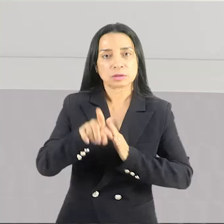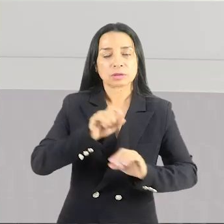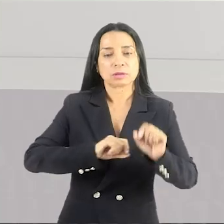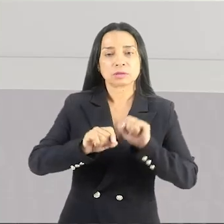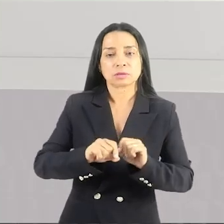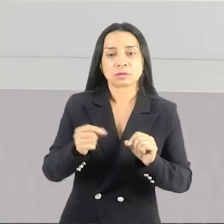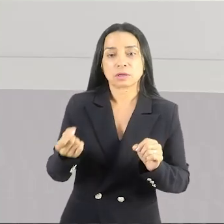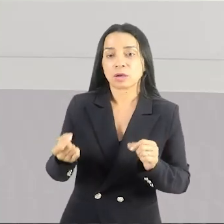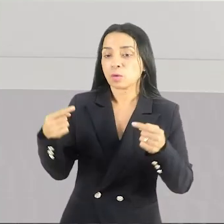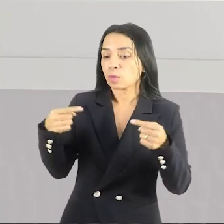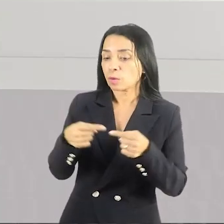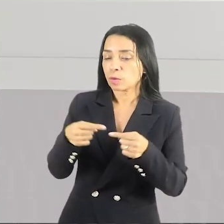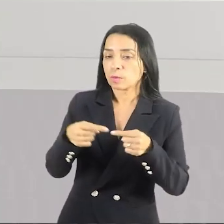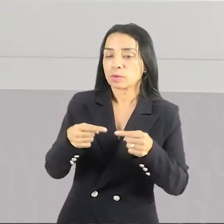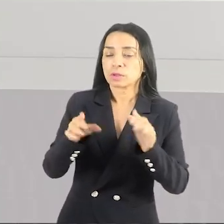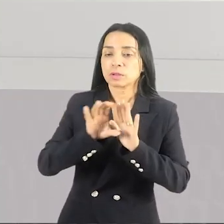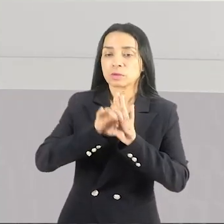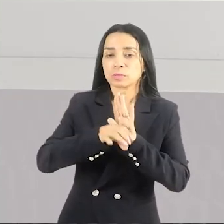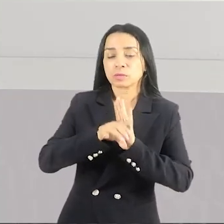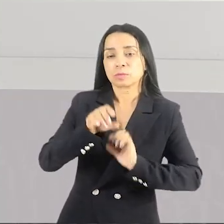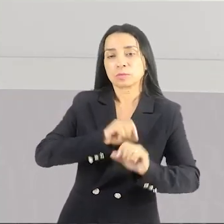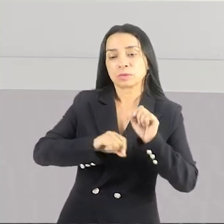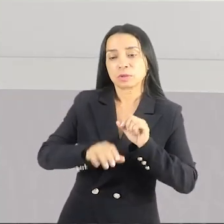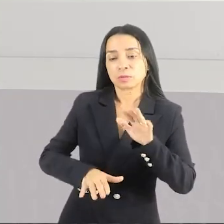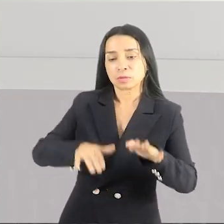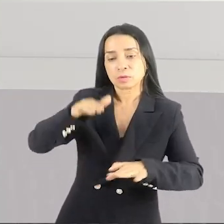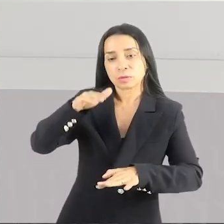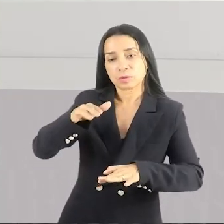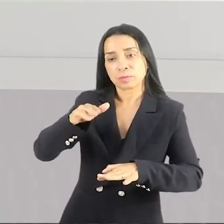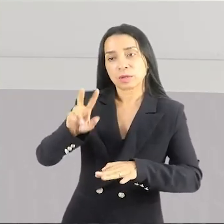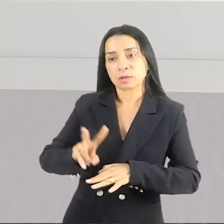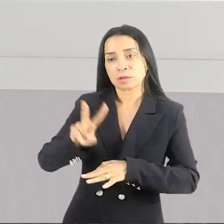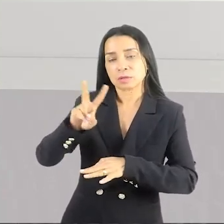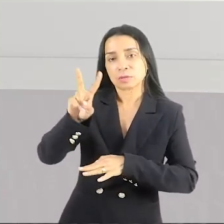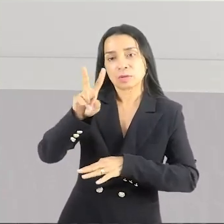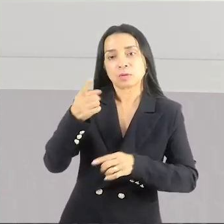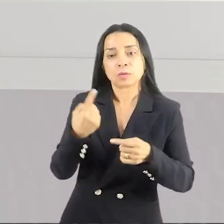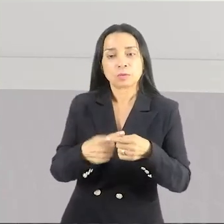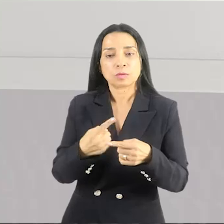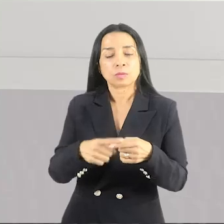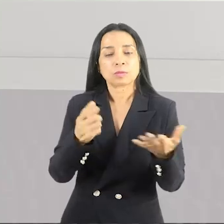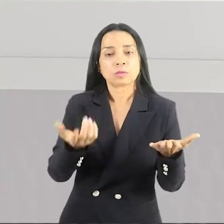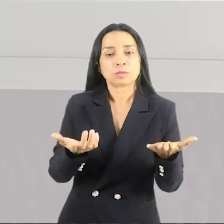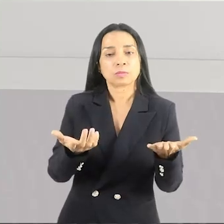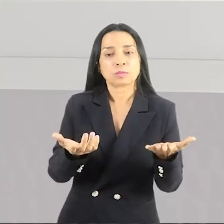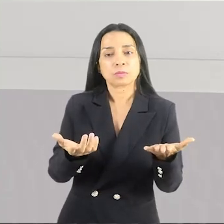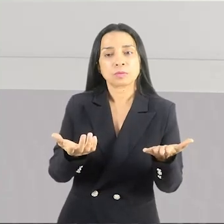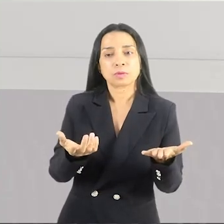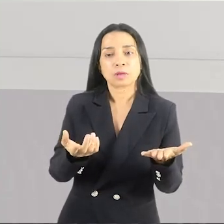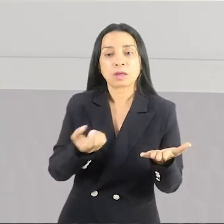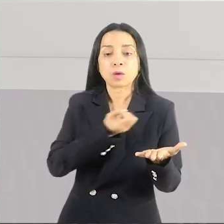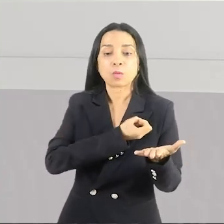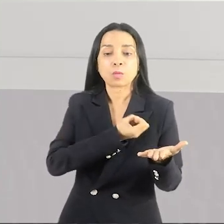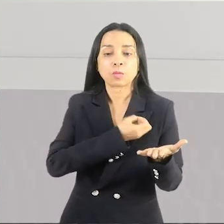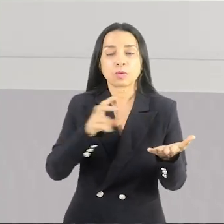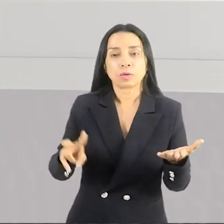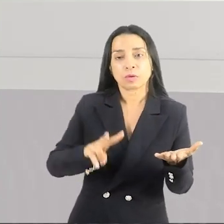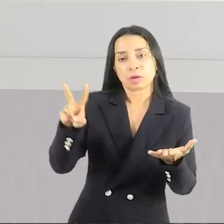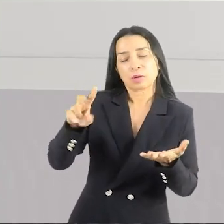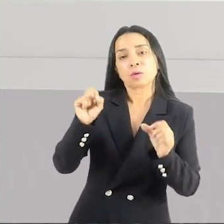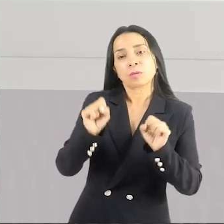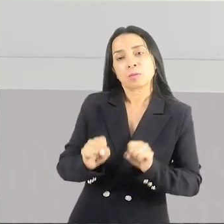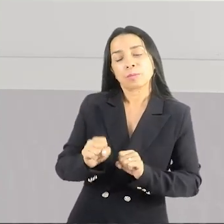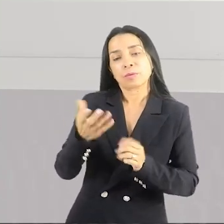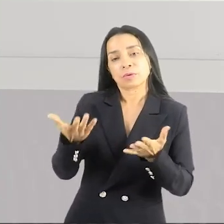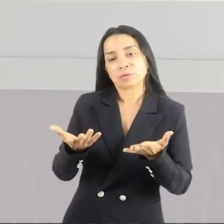ela se encaixa no conceito de média ponderada. Porque, como eu falei, o peso do número ele pode ser um